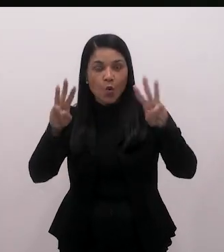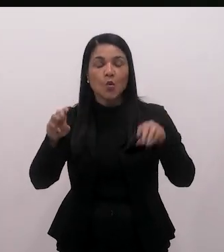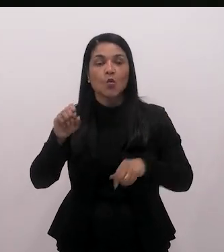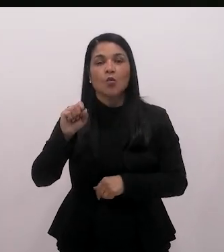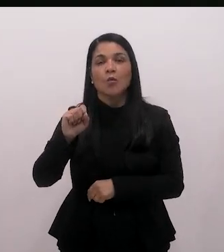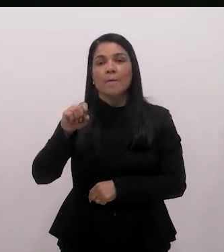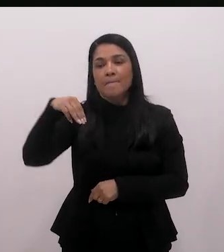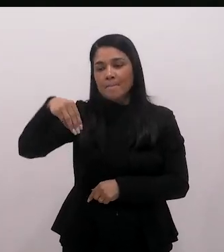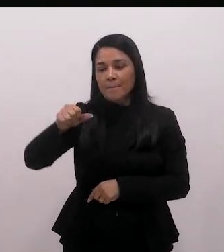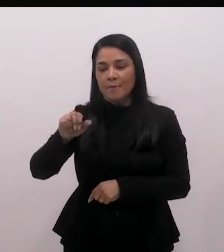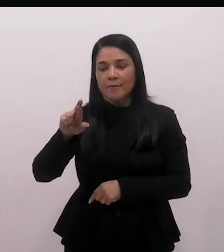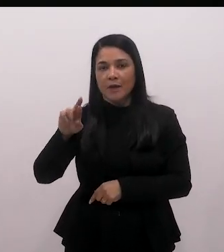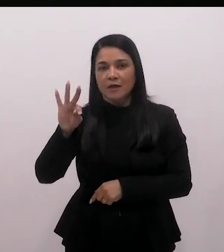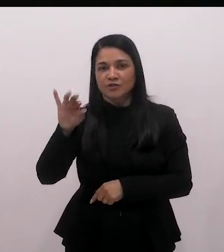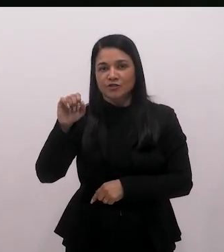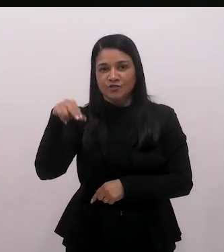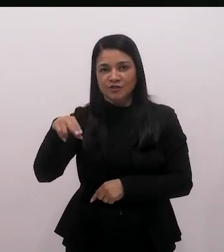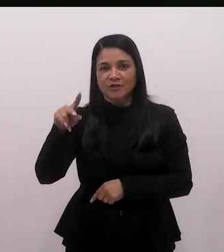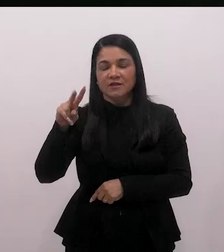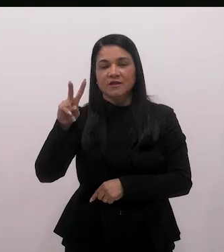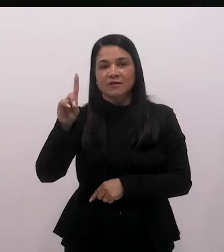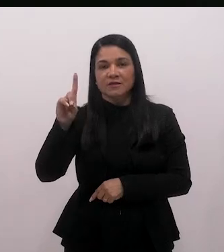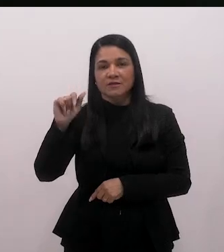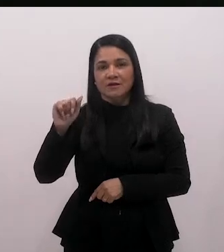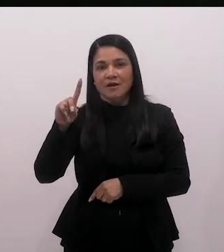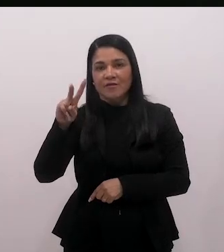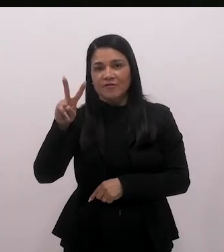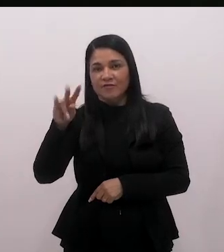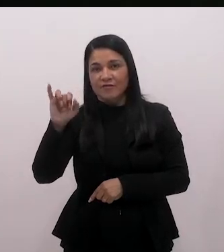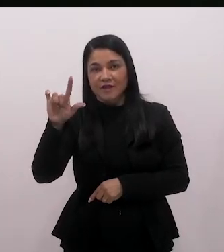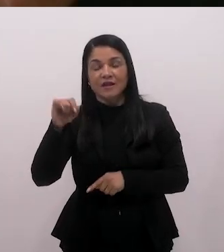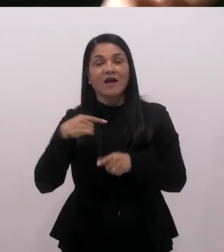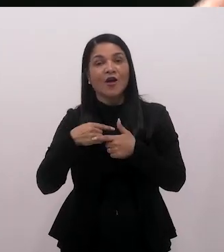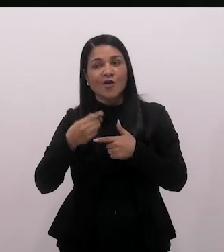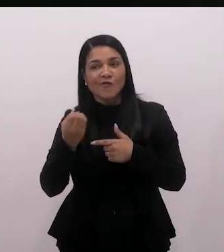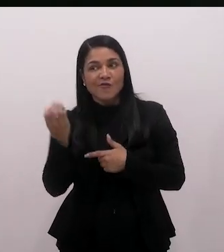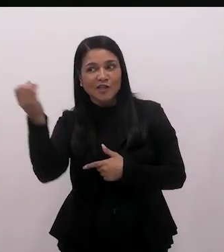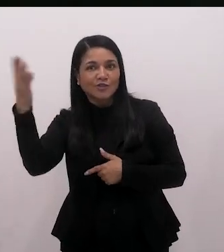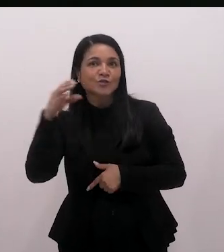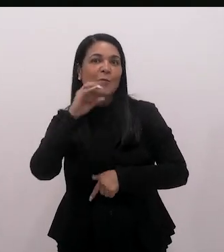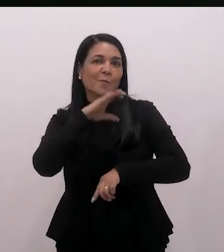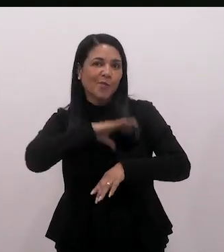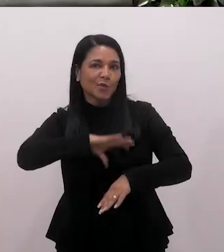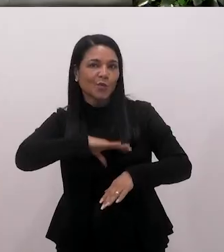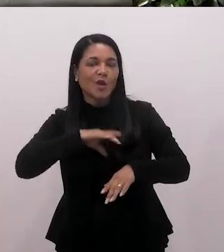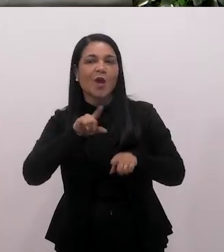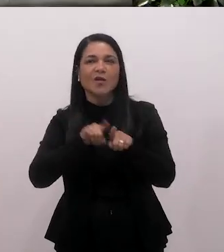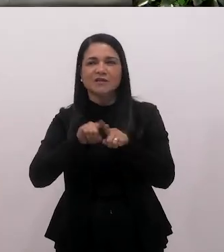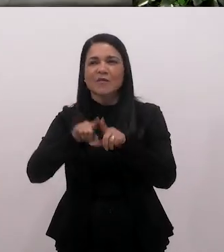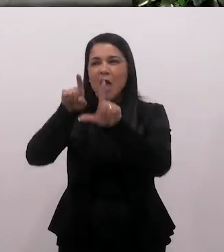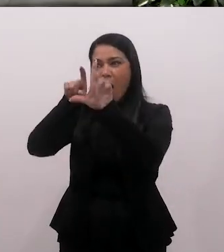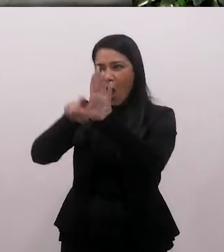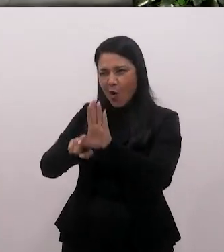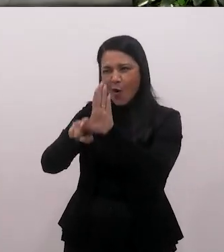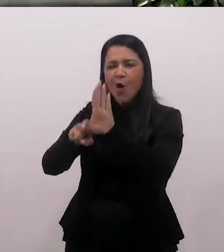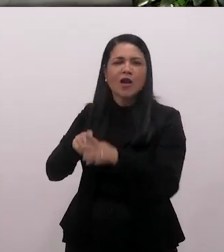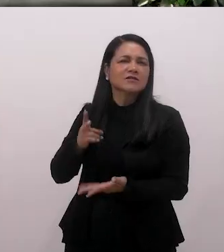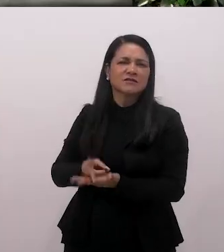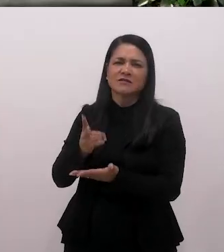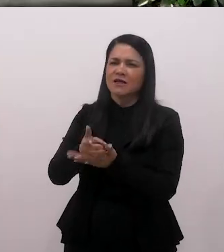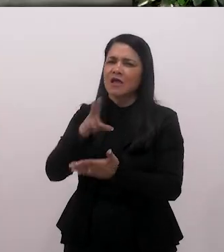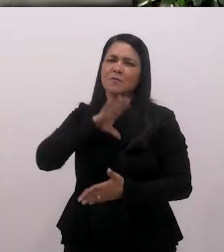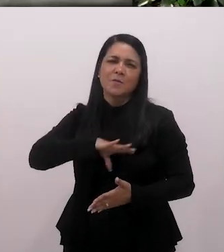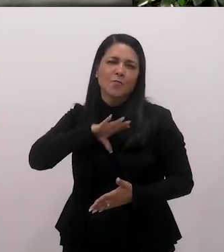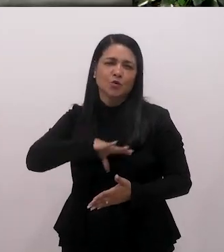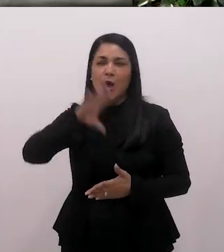para o Martinho da Vila. Logo Sim, essas parcerias já se conheceram, já falaram. O Martinho está indo agora para Portugal. Martinho vai a Angola toda hora, vai a Vai